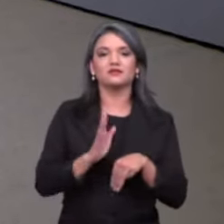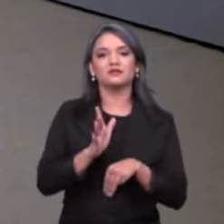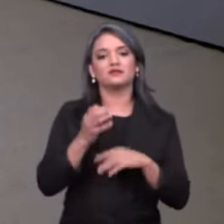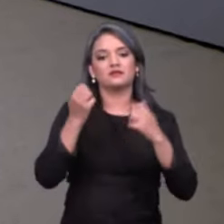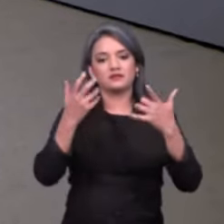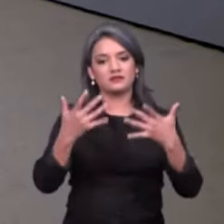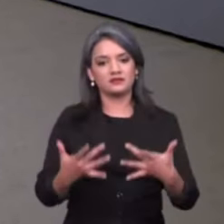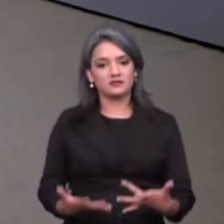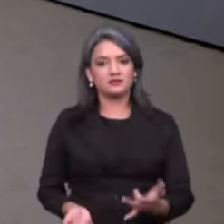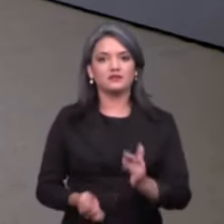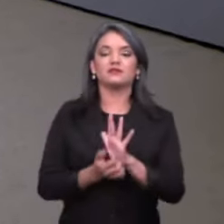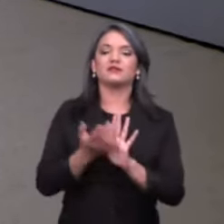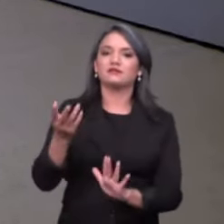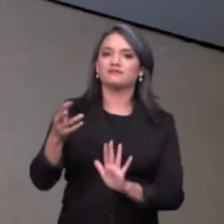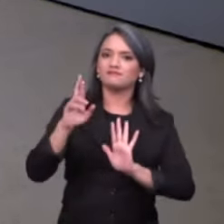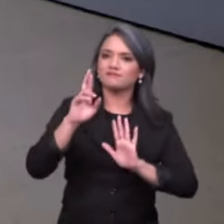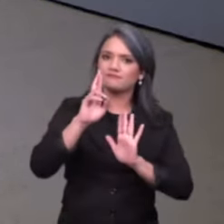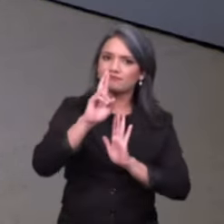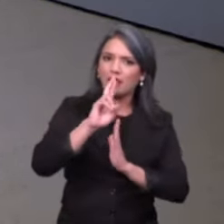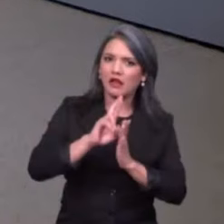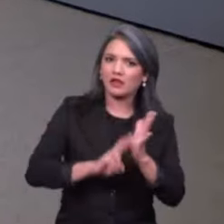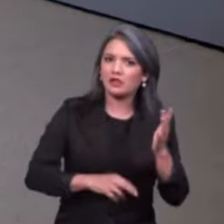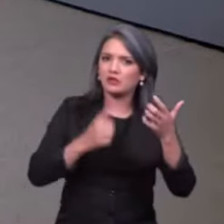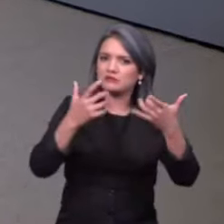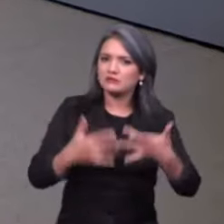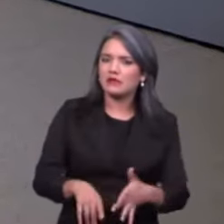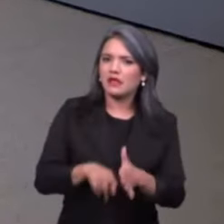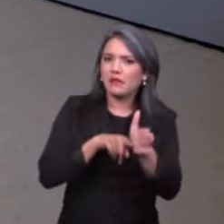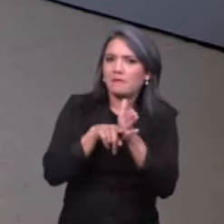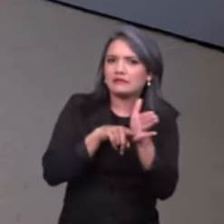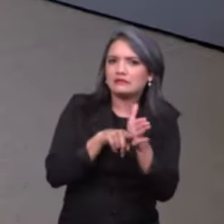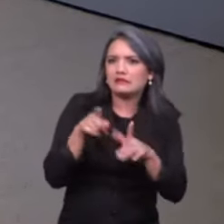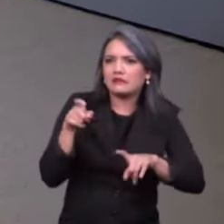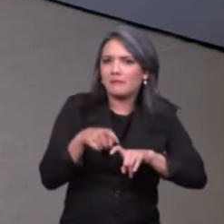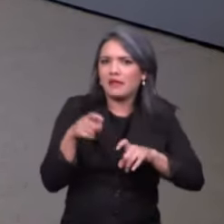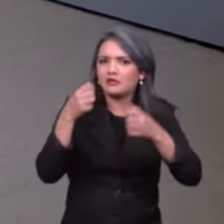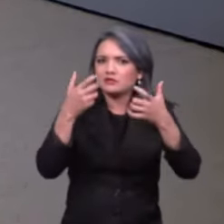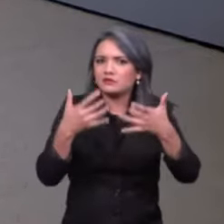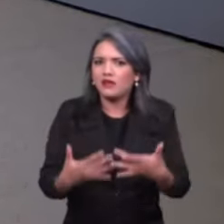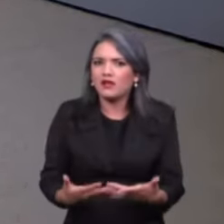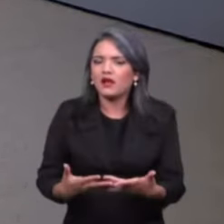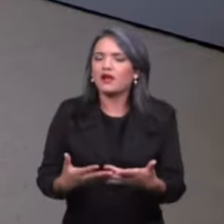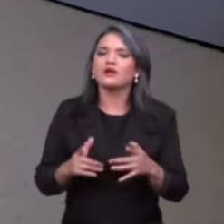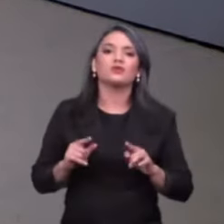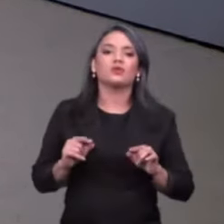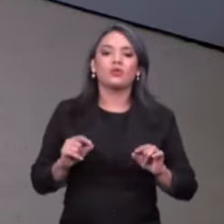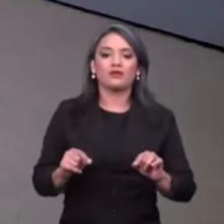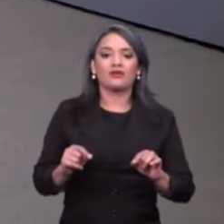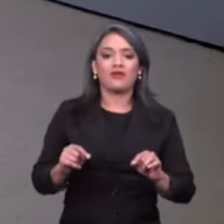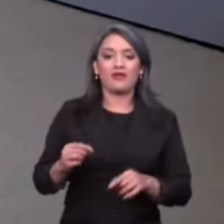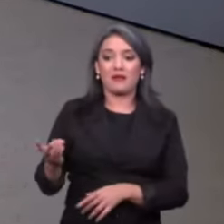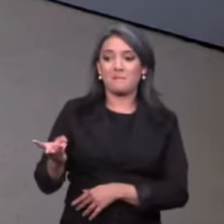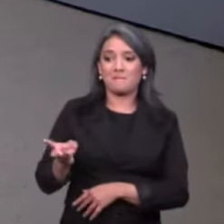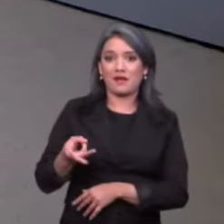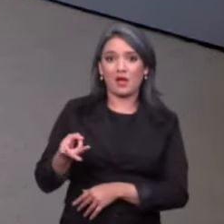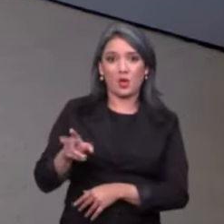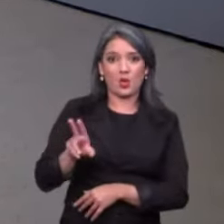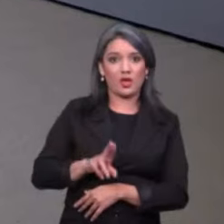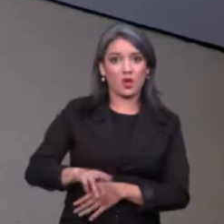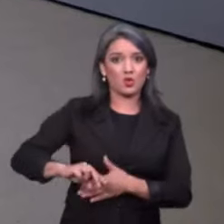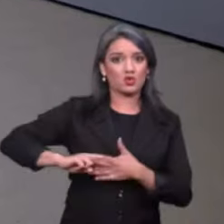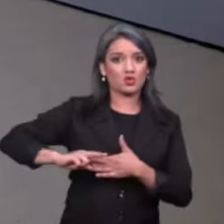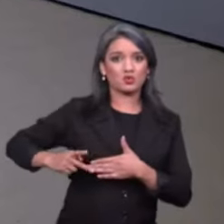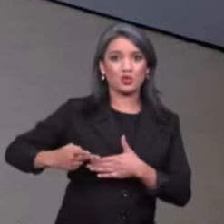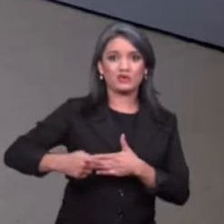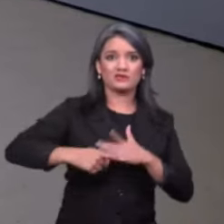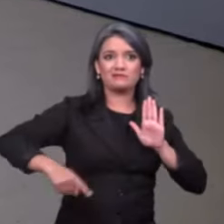relatos e estudos, pesquisas médicas que apontariam, segundo ele, segundo esses estudos, danos causados pelo uso de maconha, que